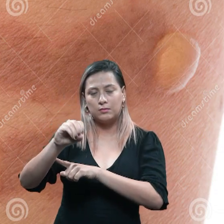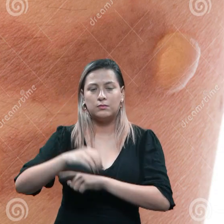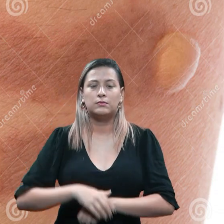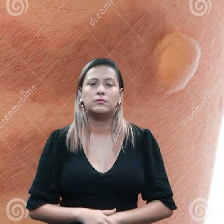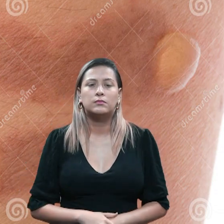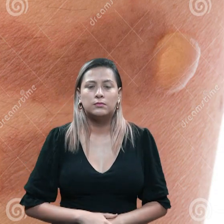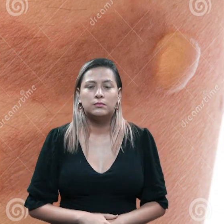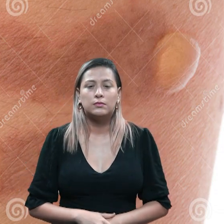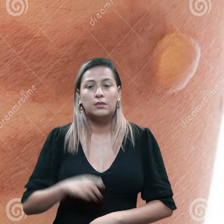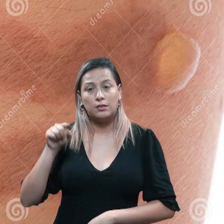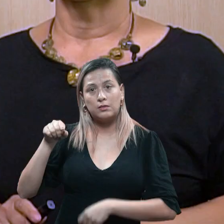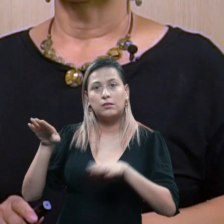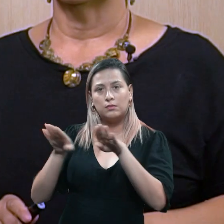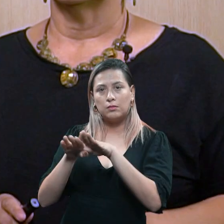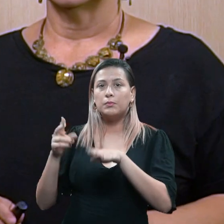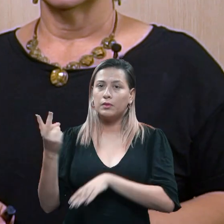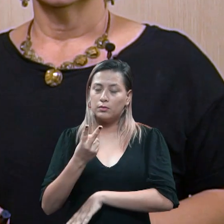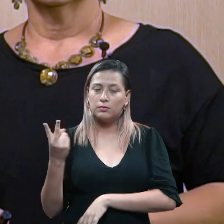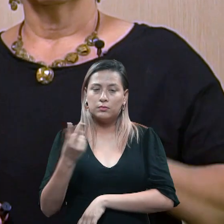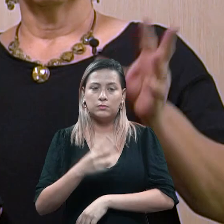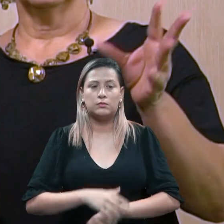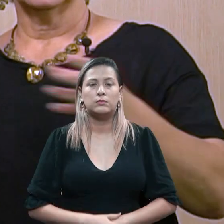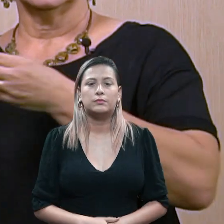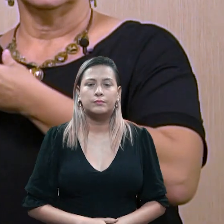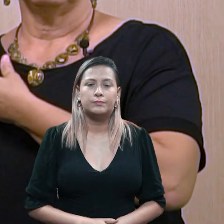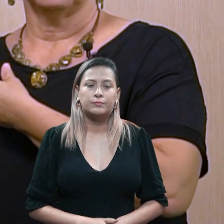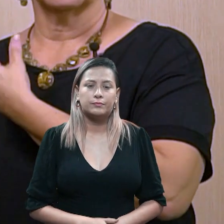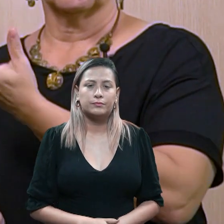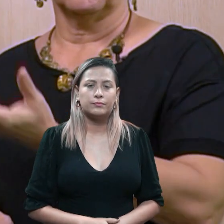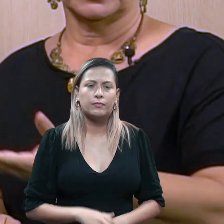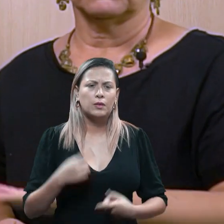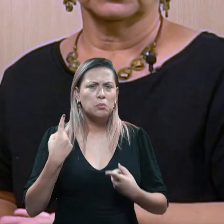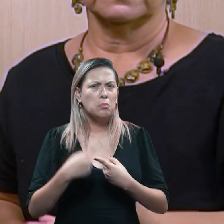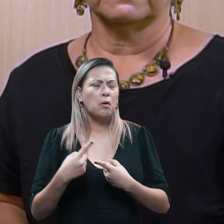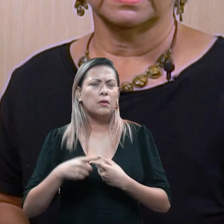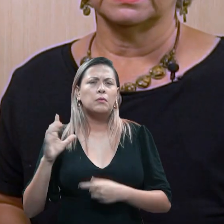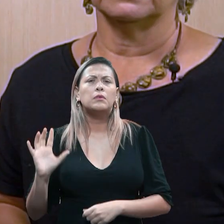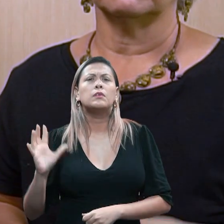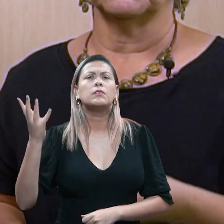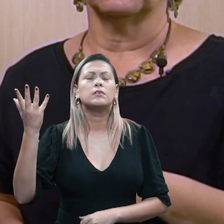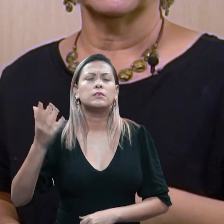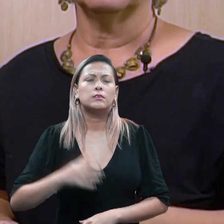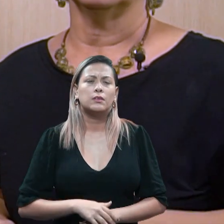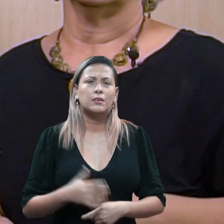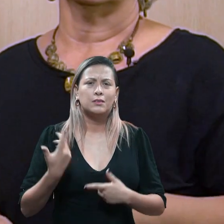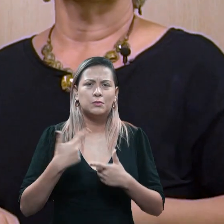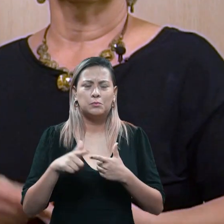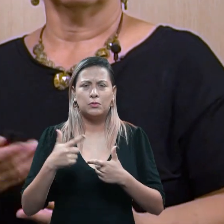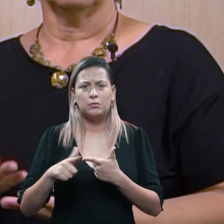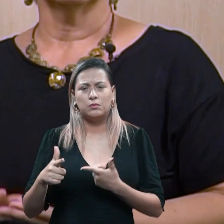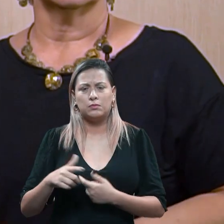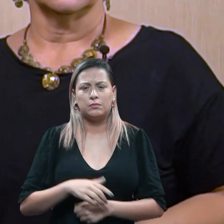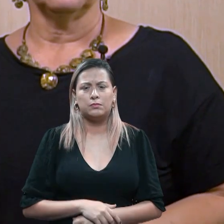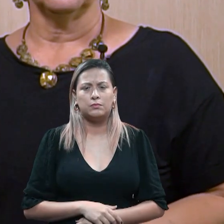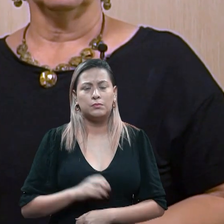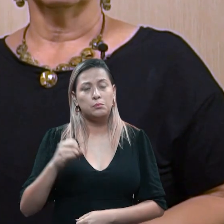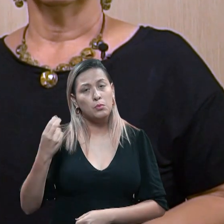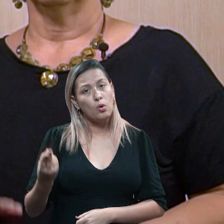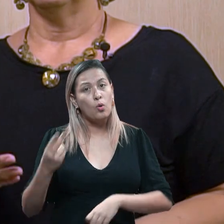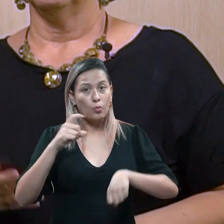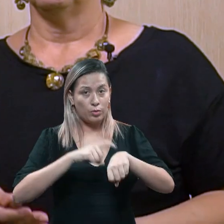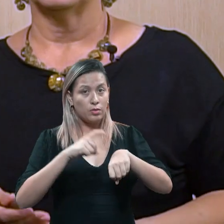E essa aqui também. Por que pode acontecer esse problema? É ou o